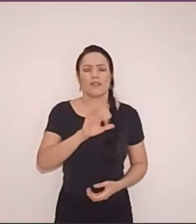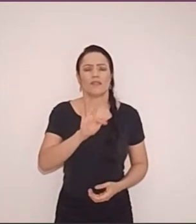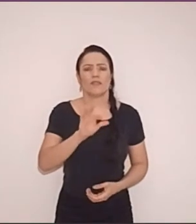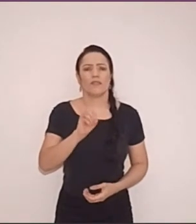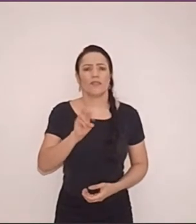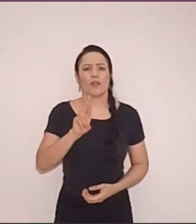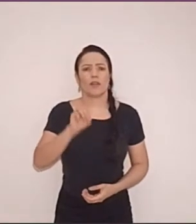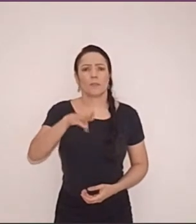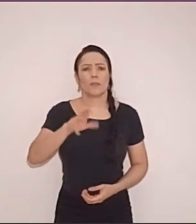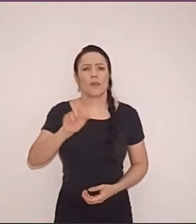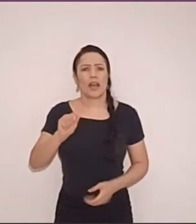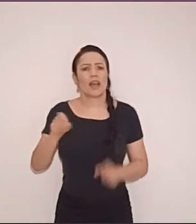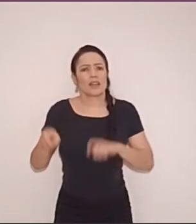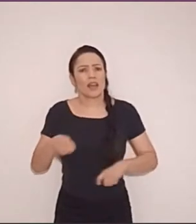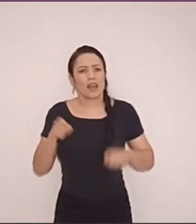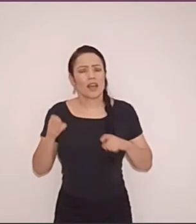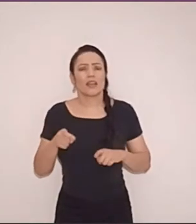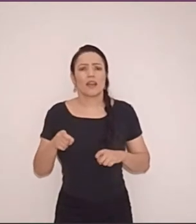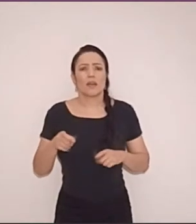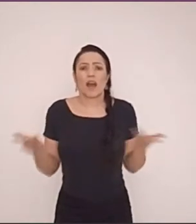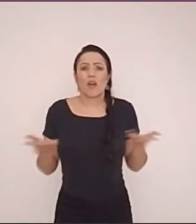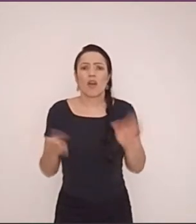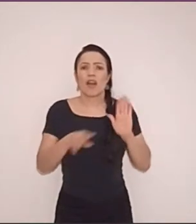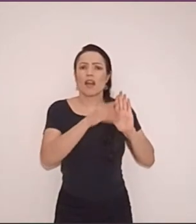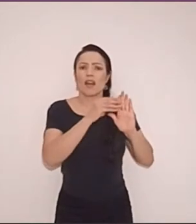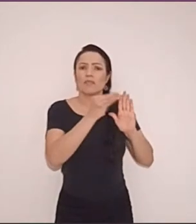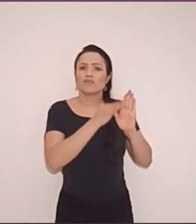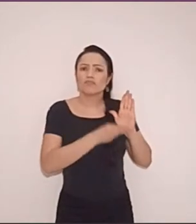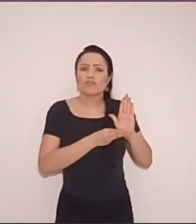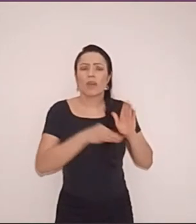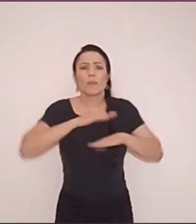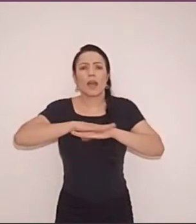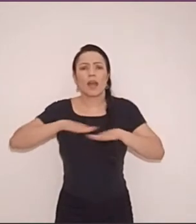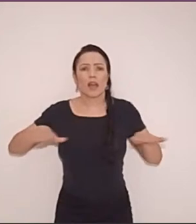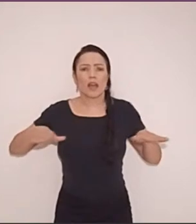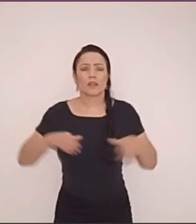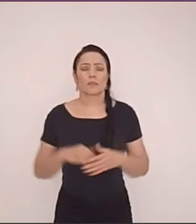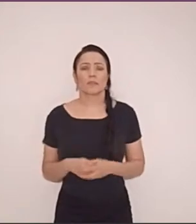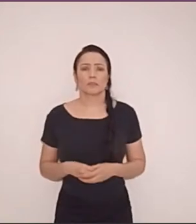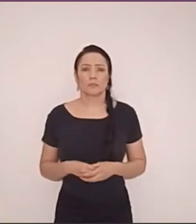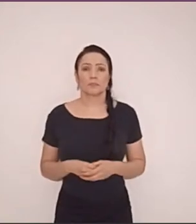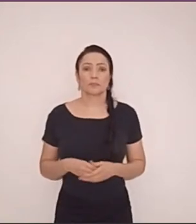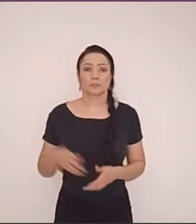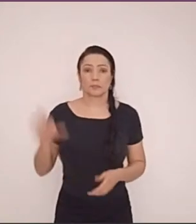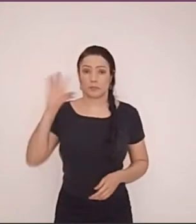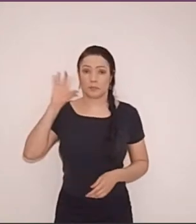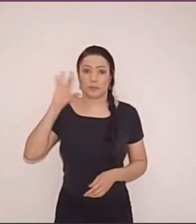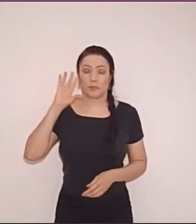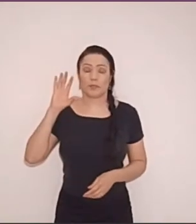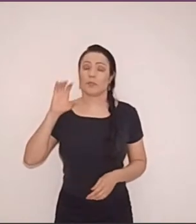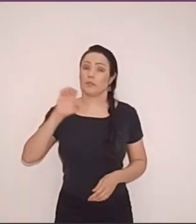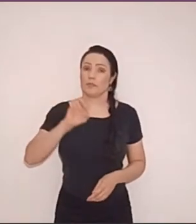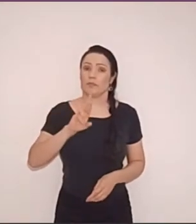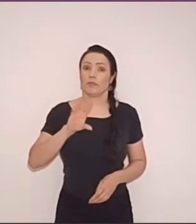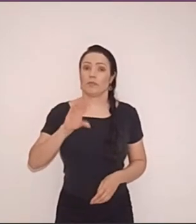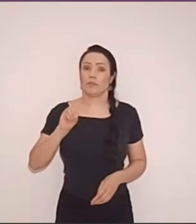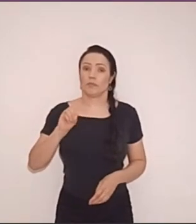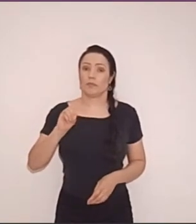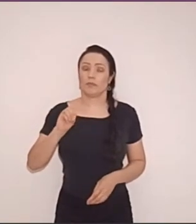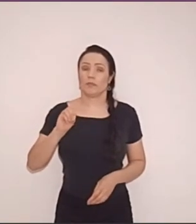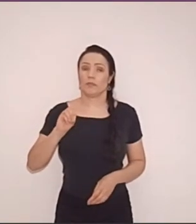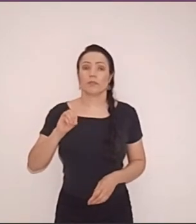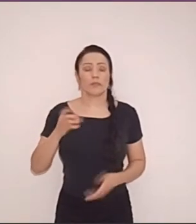isso saiu falta comigo é Esse é o pensamento ele Cristal monoteísta